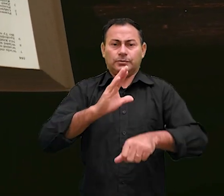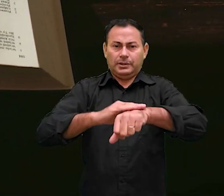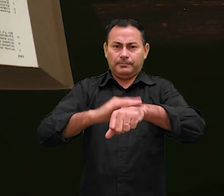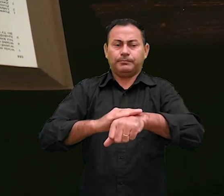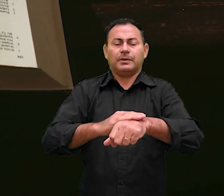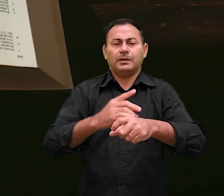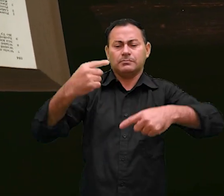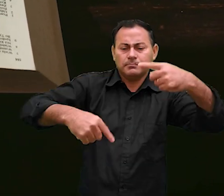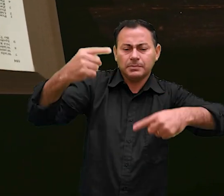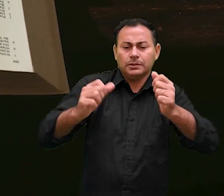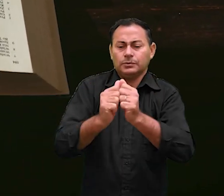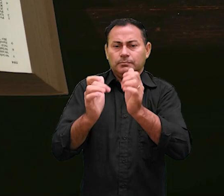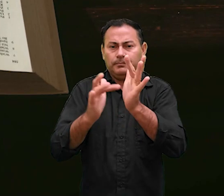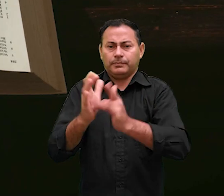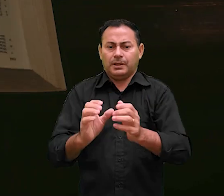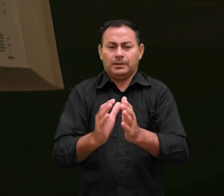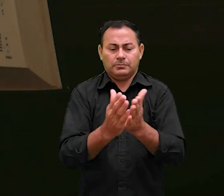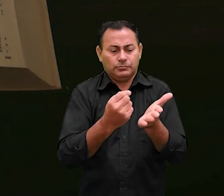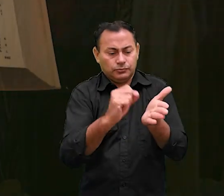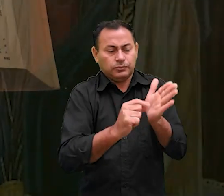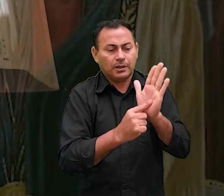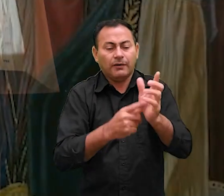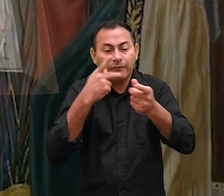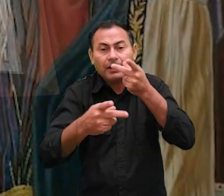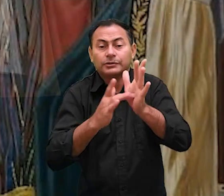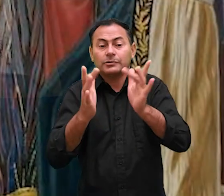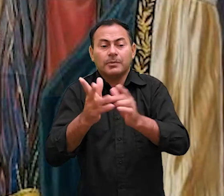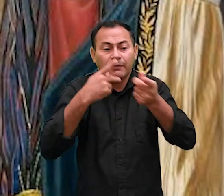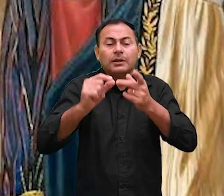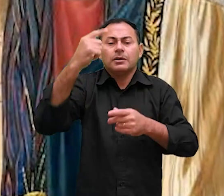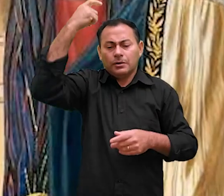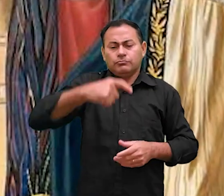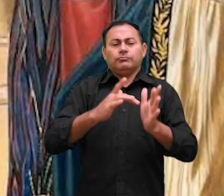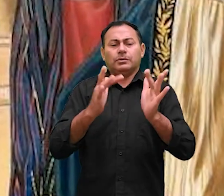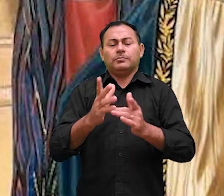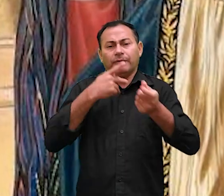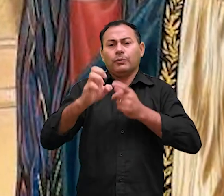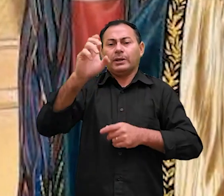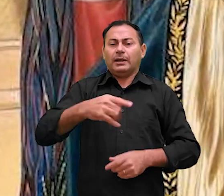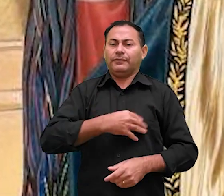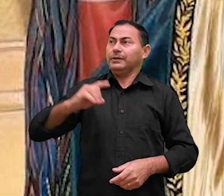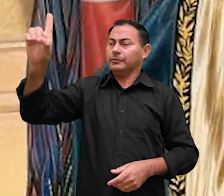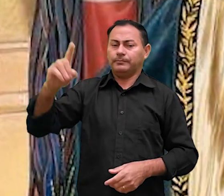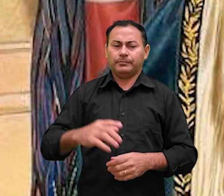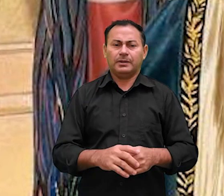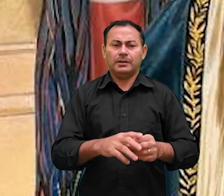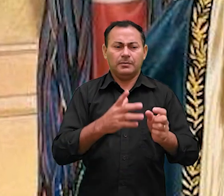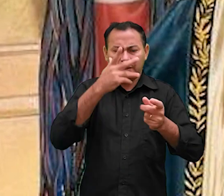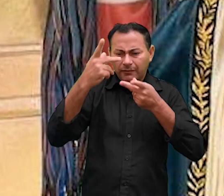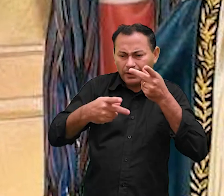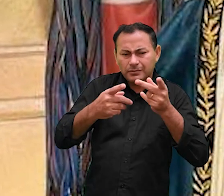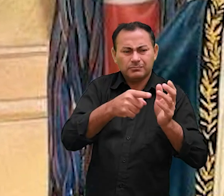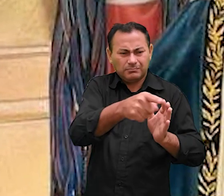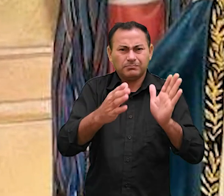época. Eles discutiam com Jesus sobre as declarações que ele fizera sobre quem ele era. E disse Jesus: vocês não